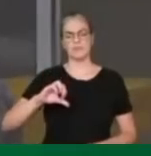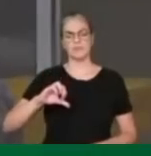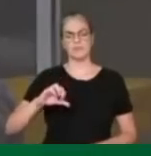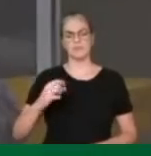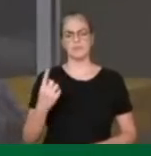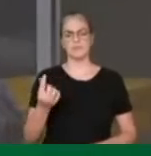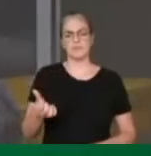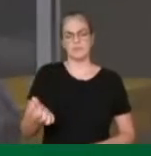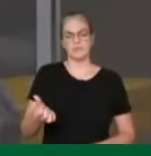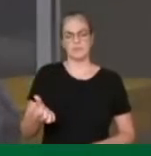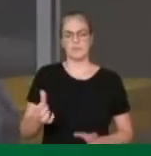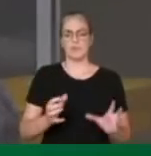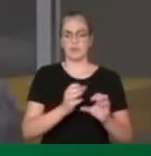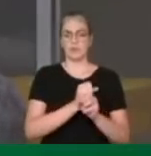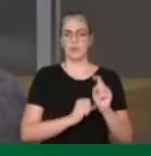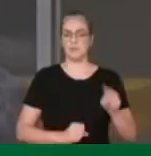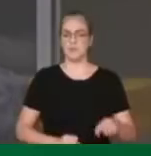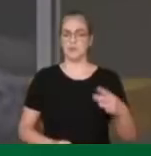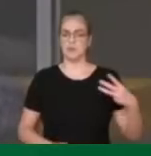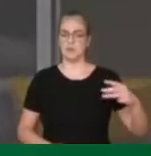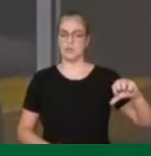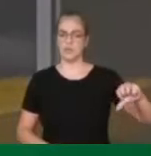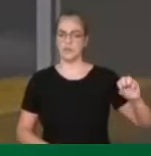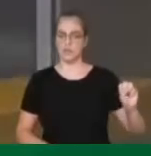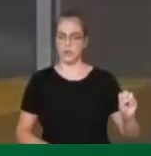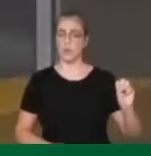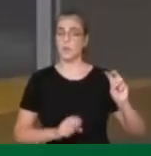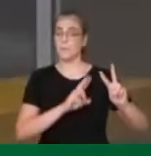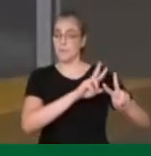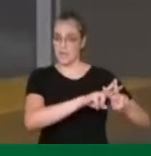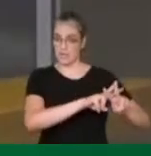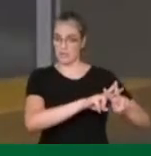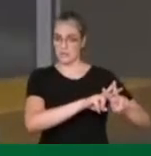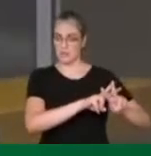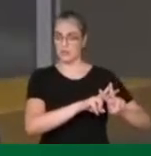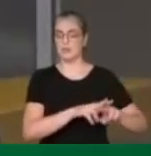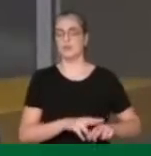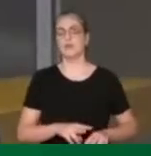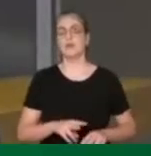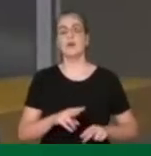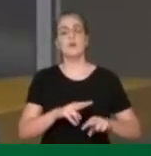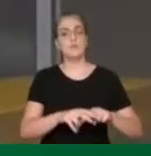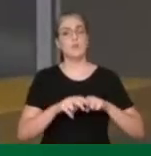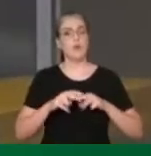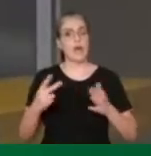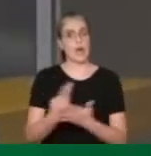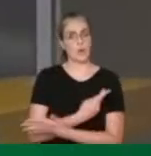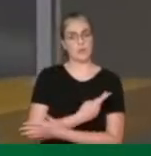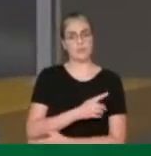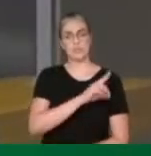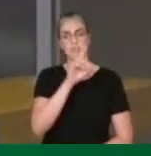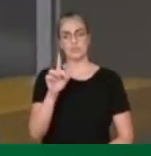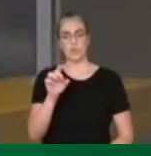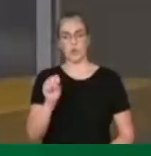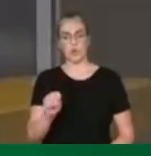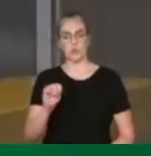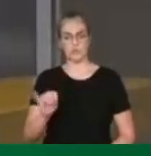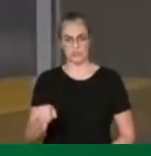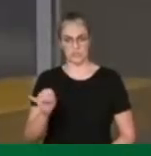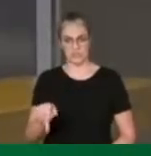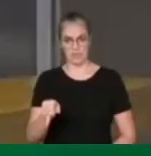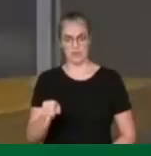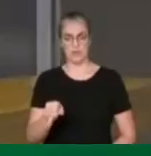916 dos 1.398 presos pelos atos do dia 8 de janeiro